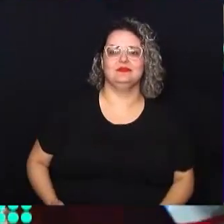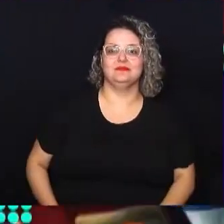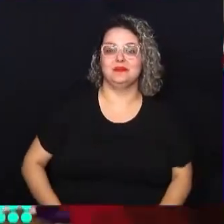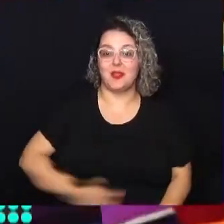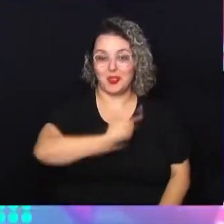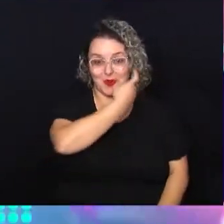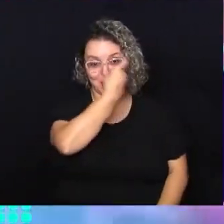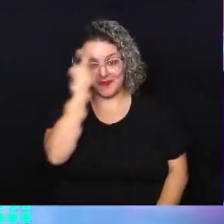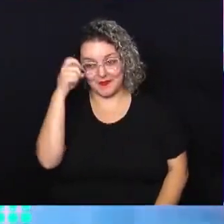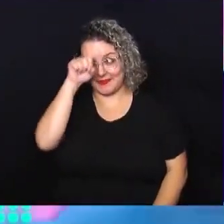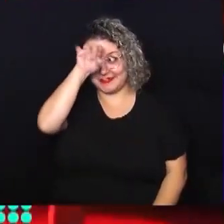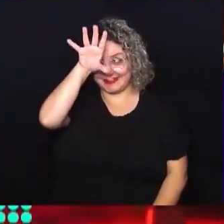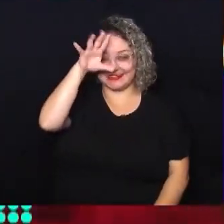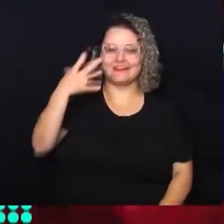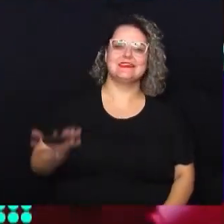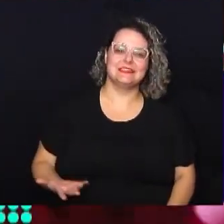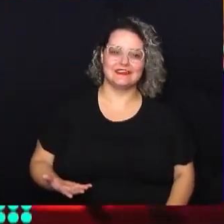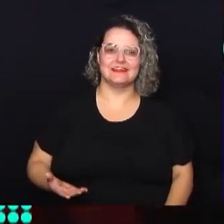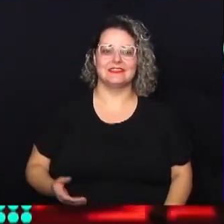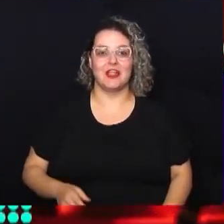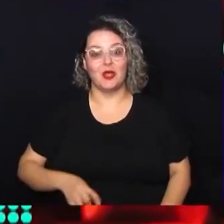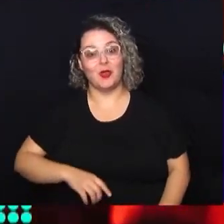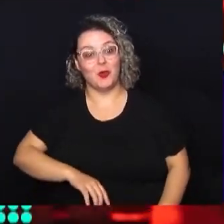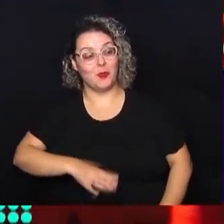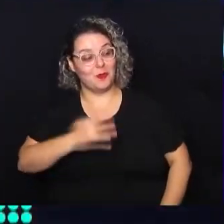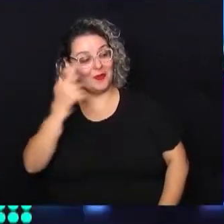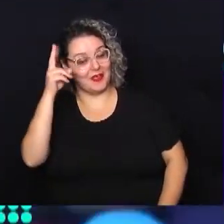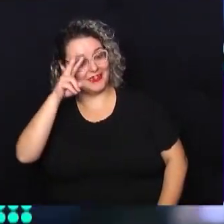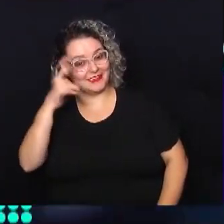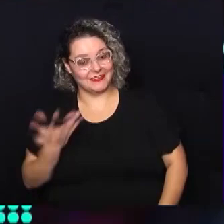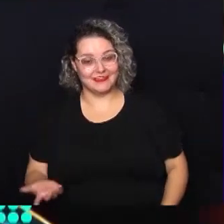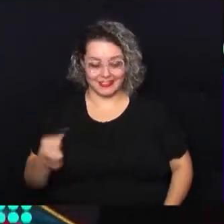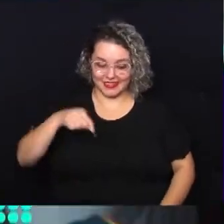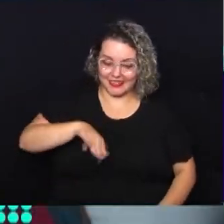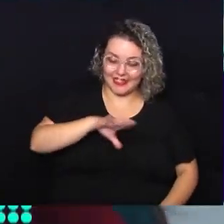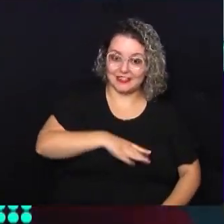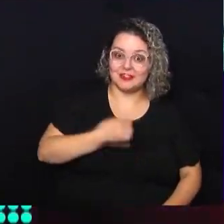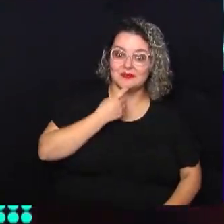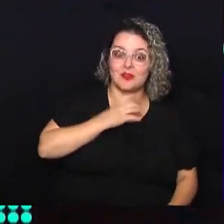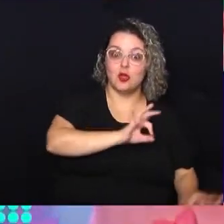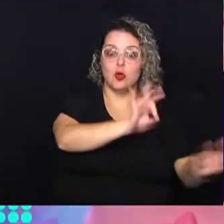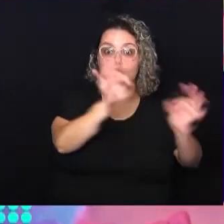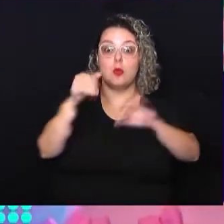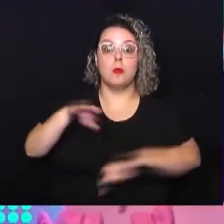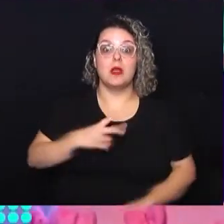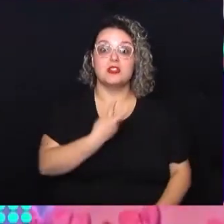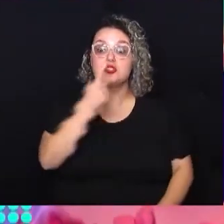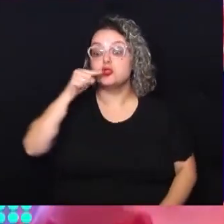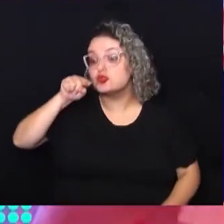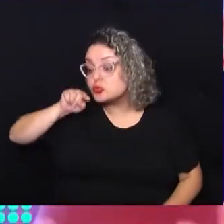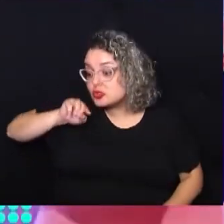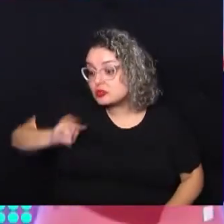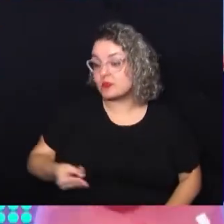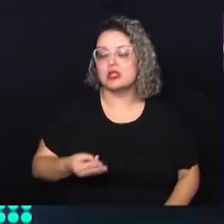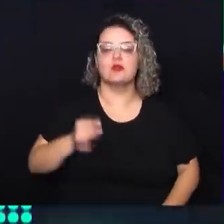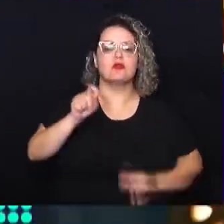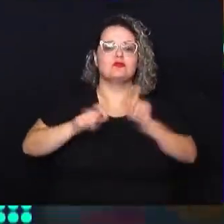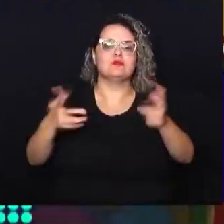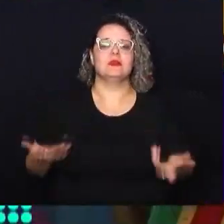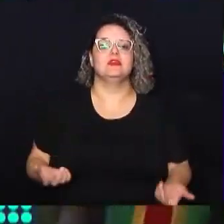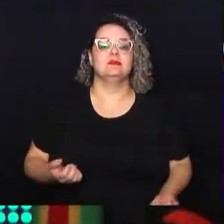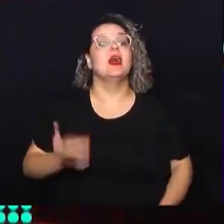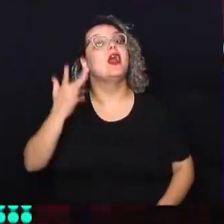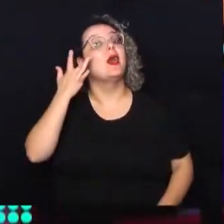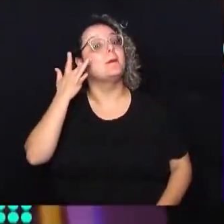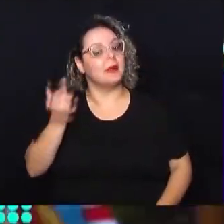estreia a curta temporada em Campinas. O espetáculo, que já foi assistido por mais de 2 milhões de pessoas, estreia